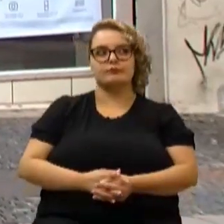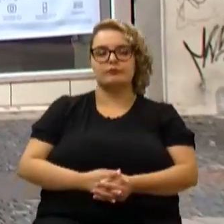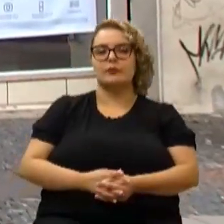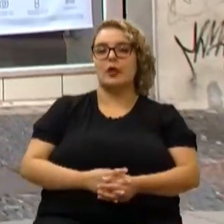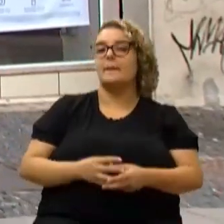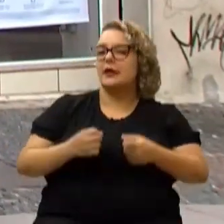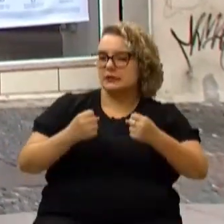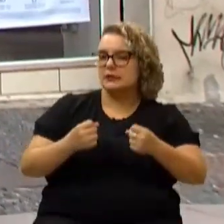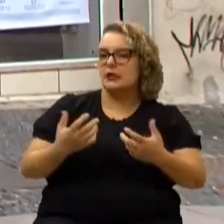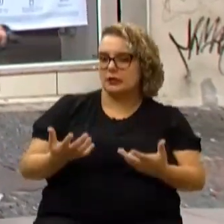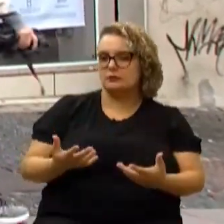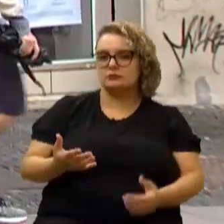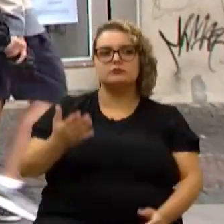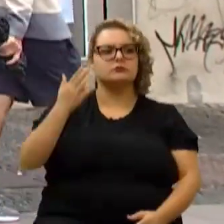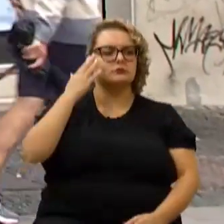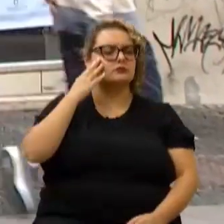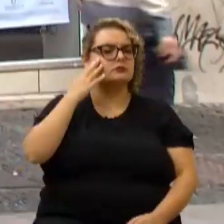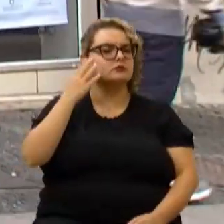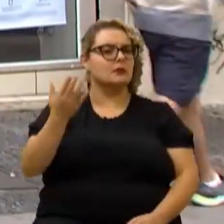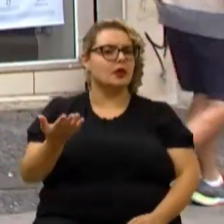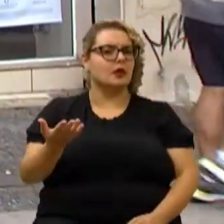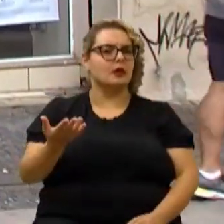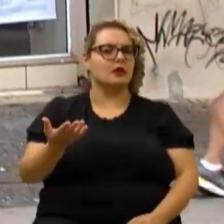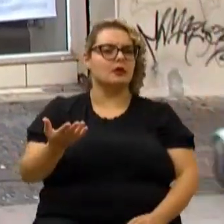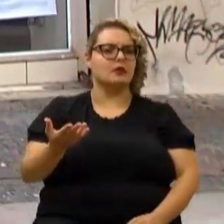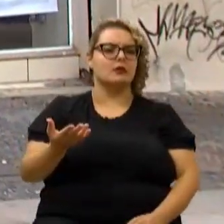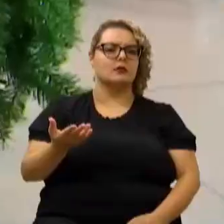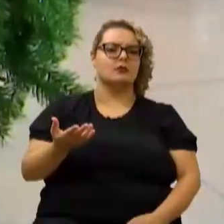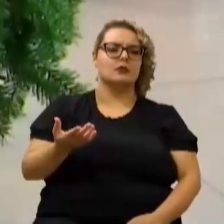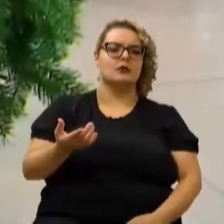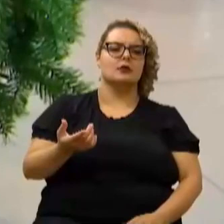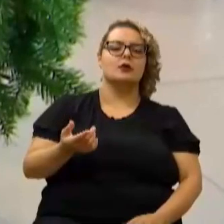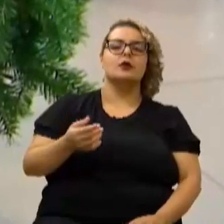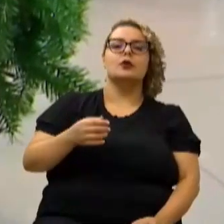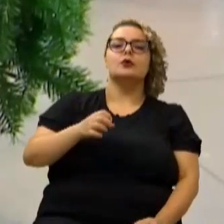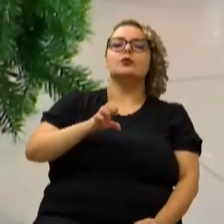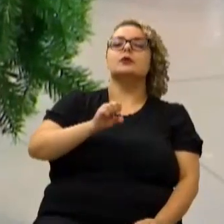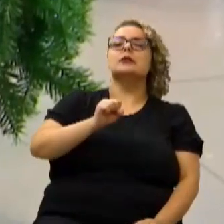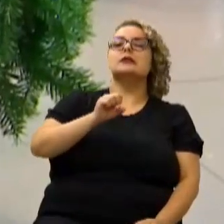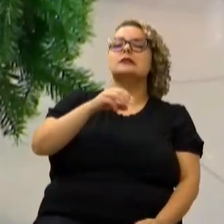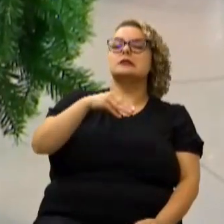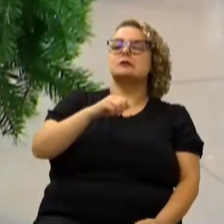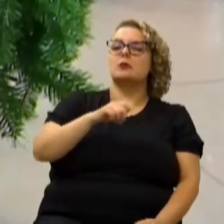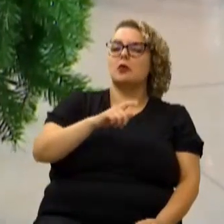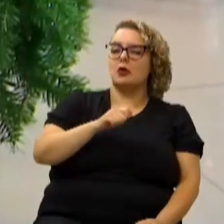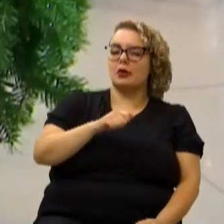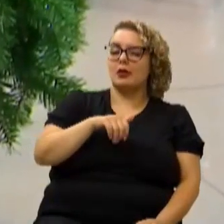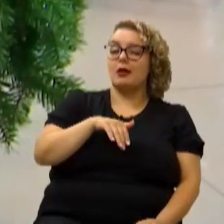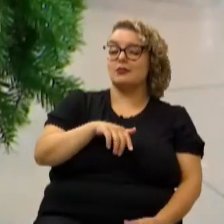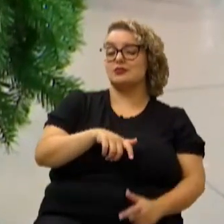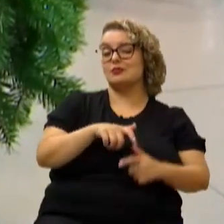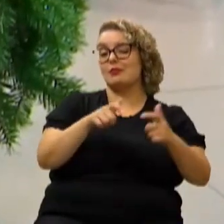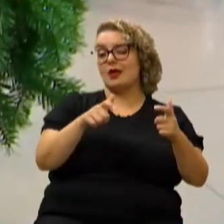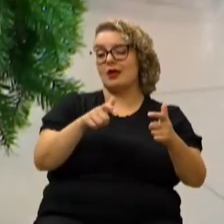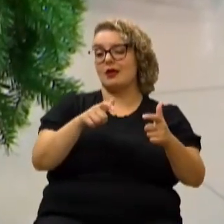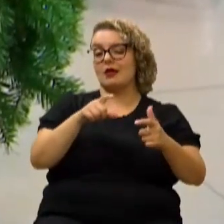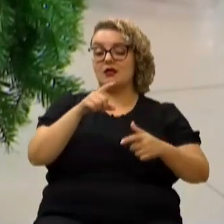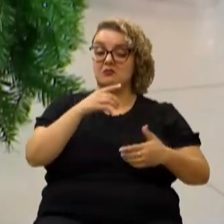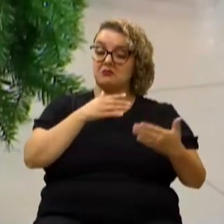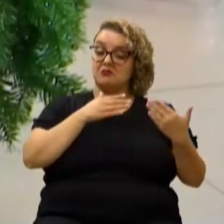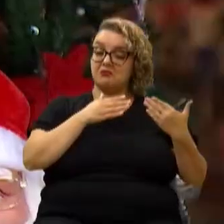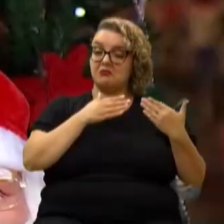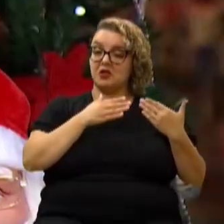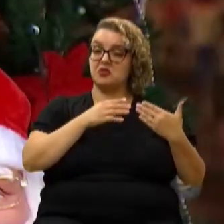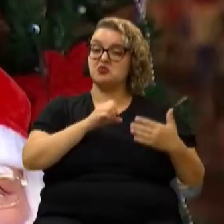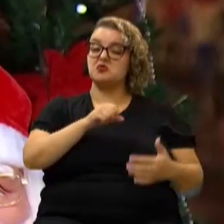muito, muito agressivas, porque a gente sabe, toda esmola que é demais, o santo desconfia. E a gente precisa